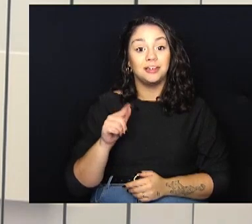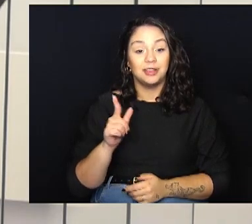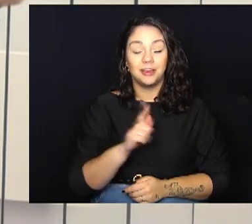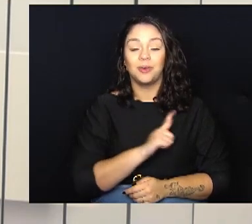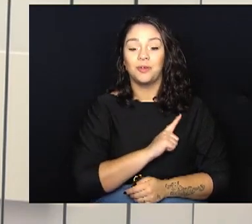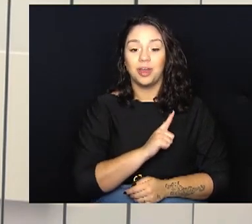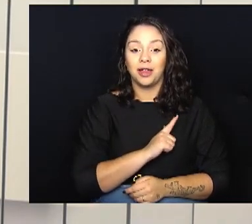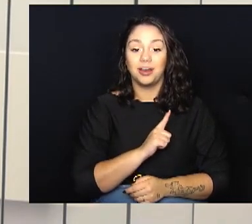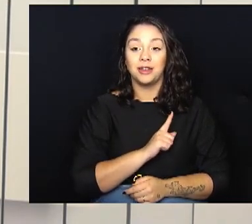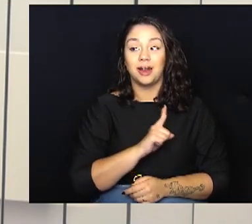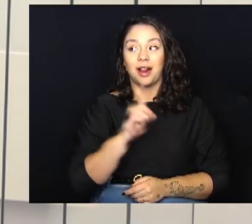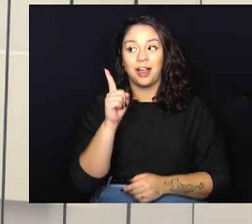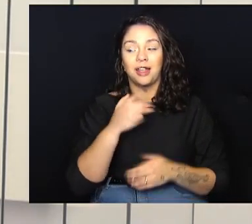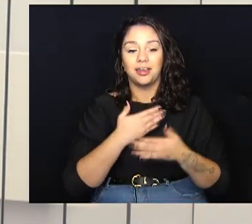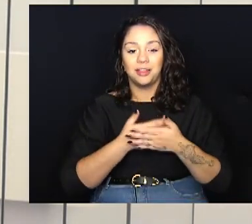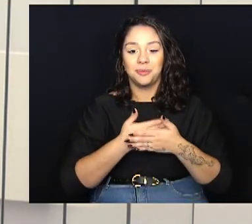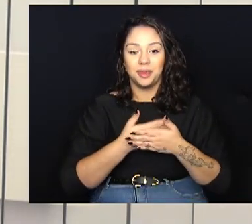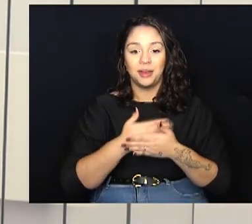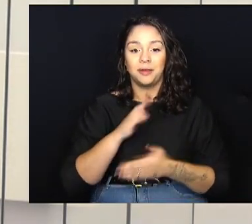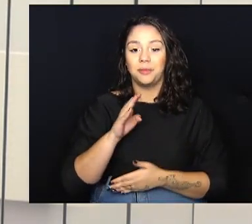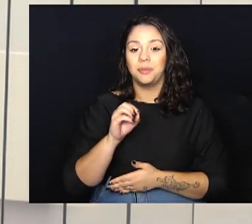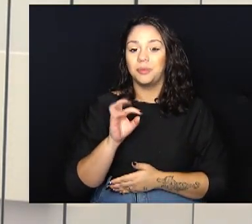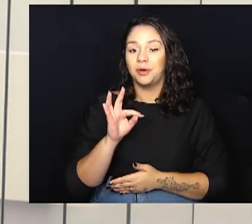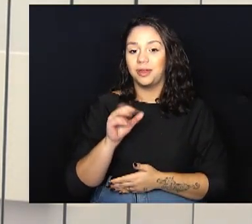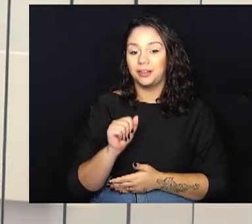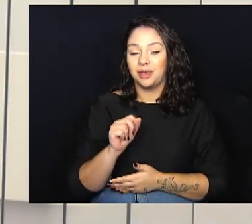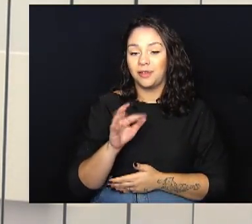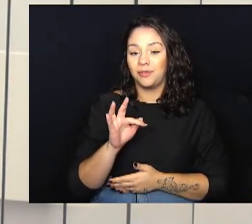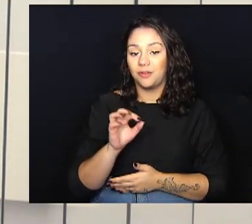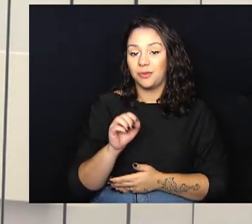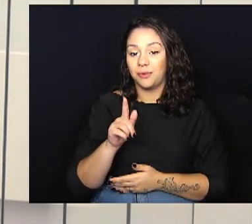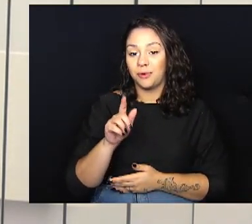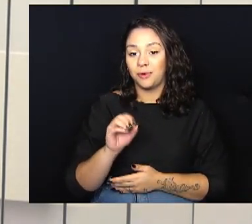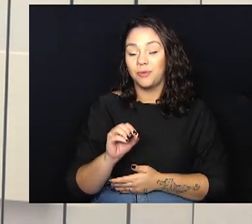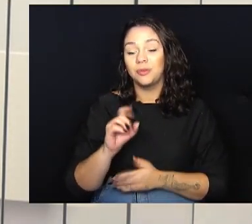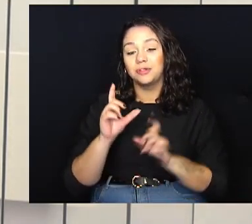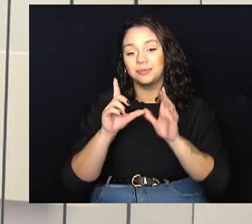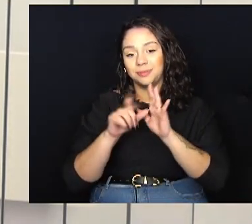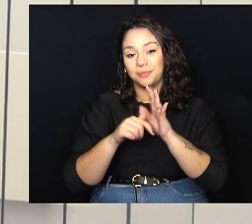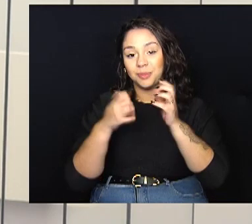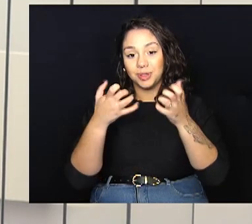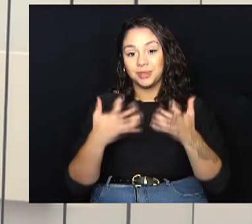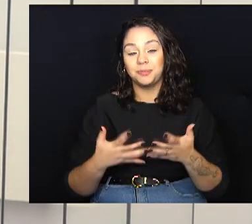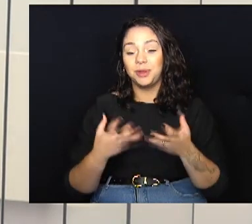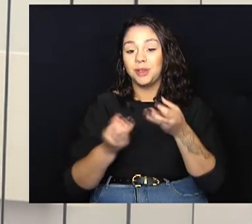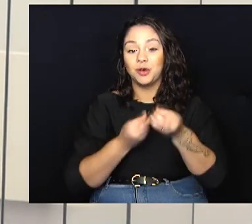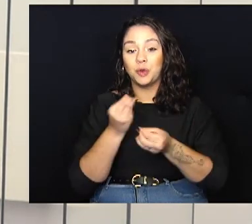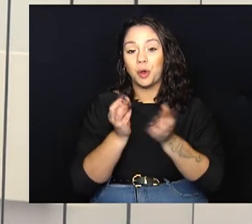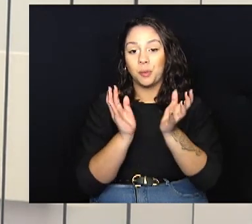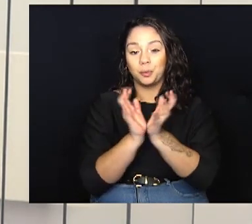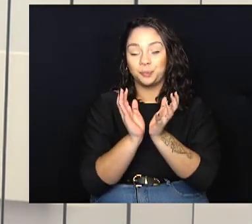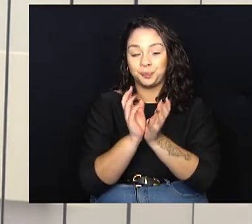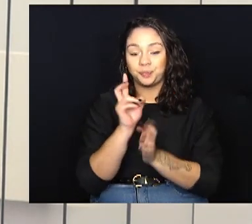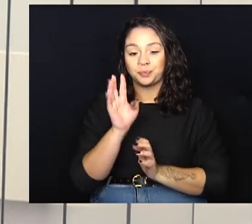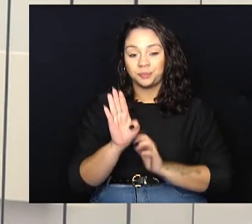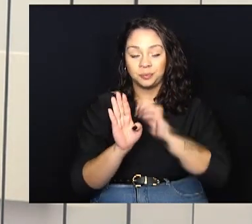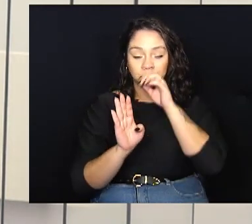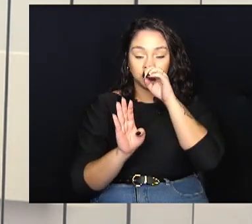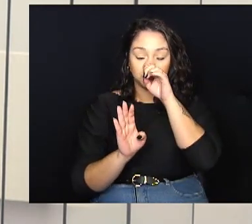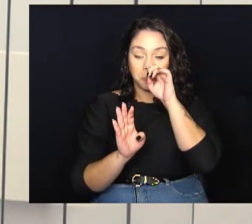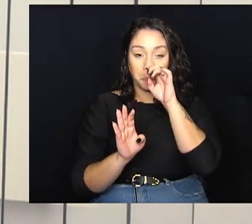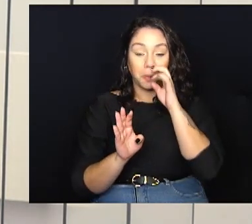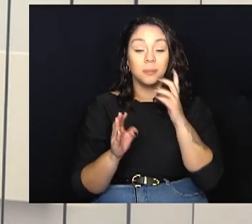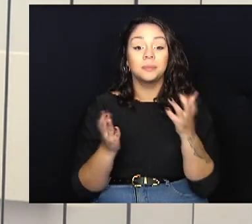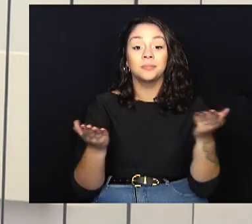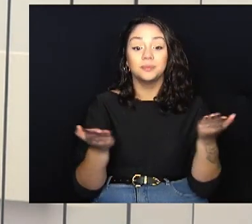Botafogo lá em Ribeirão Preto já já então a gente fala sobre o Campeonato Brasileiro da série B mas a gente abre a edição de hoje olha só em